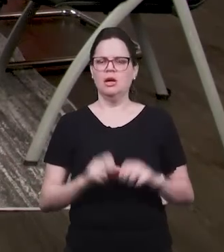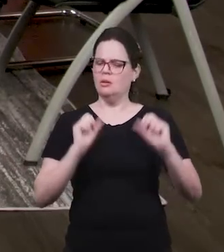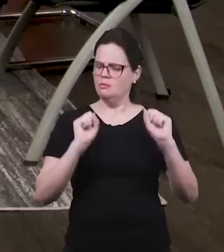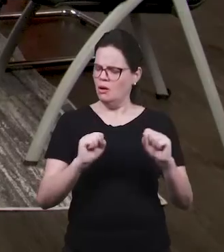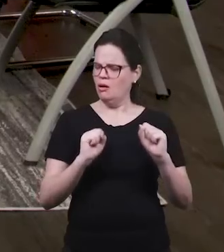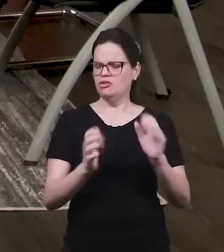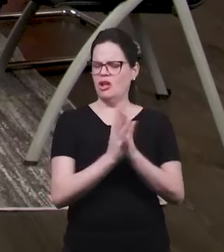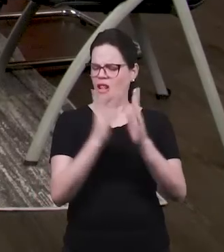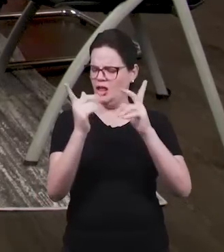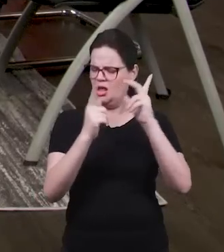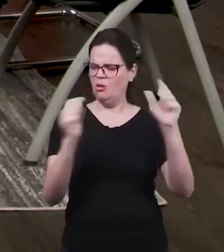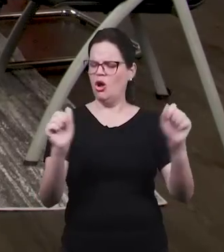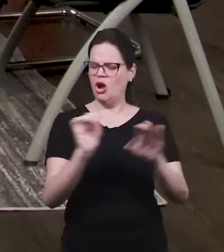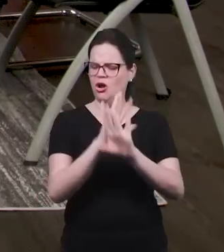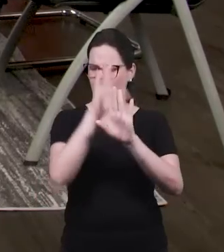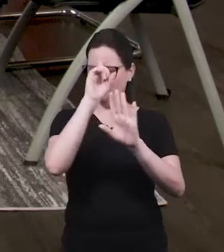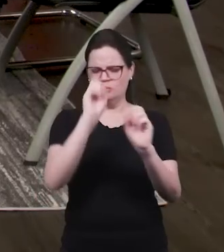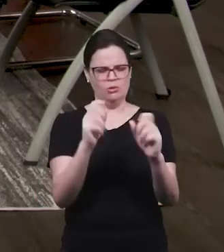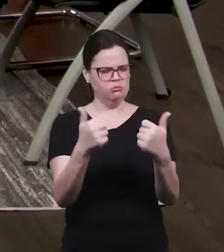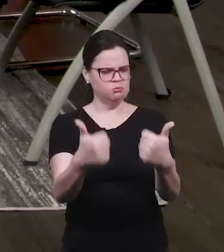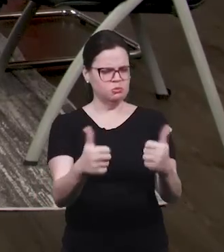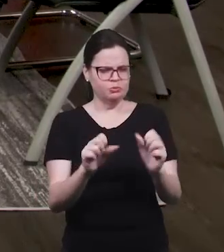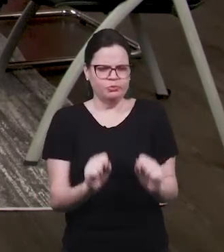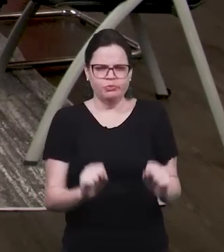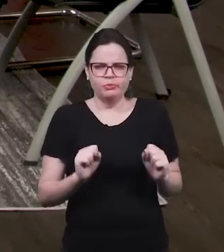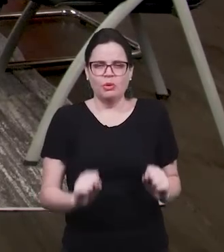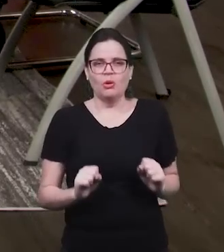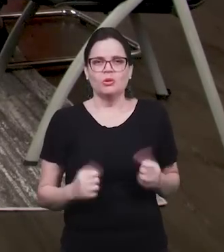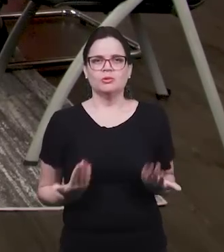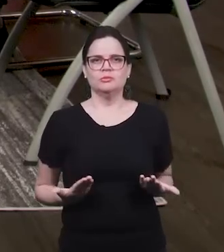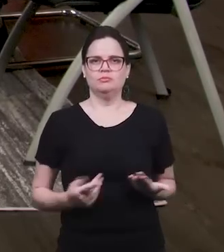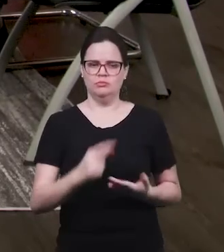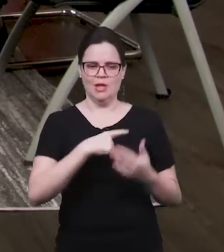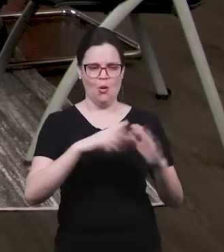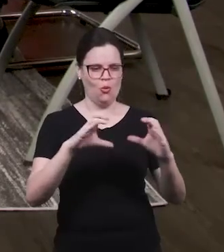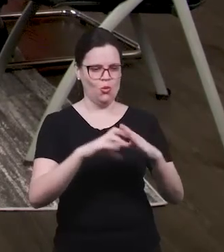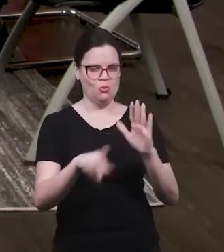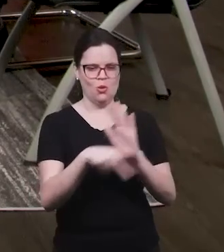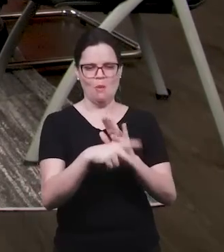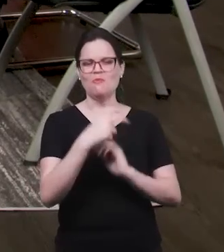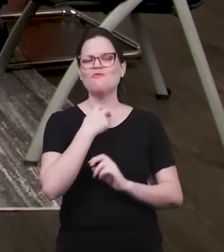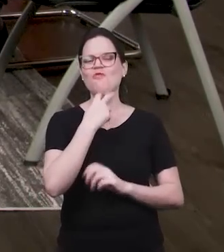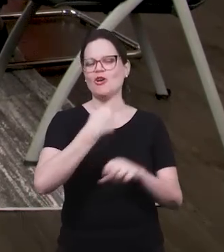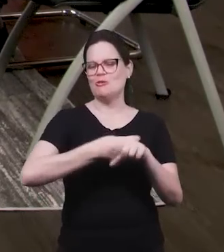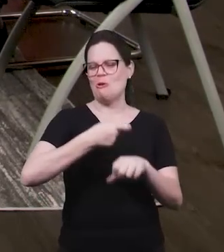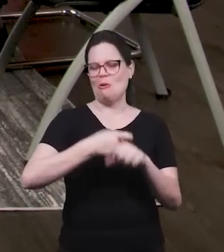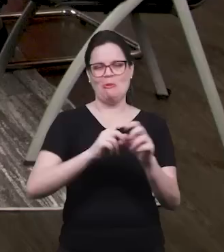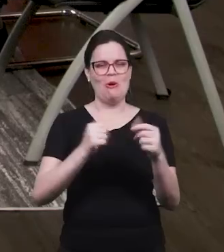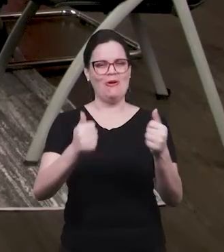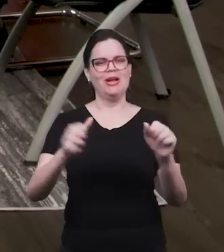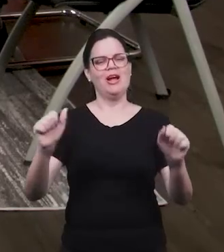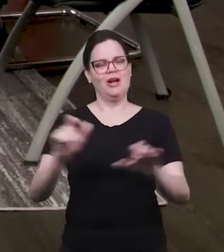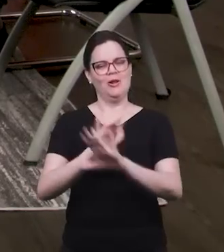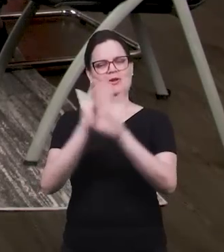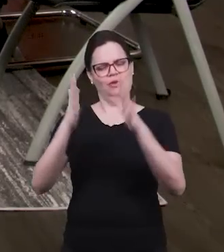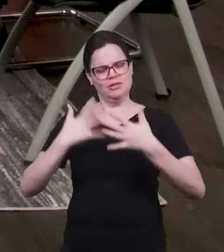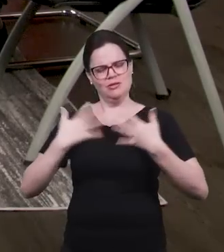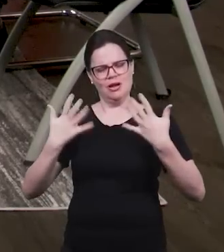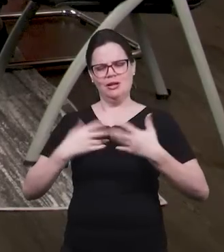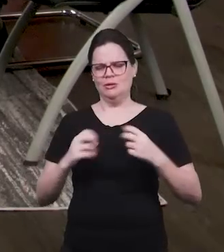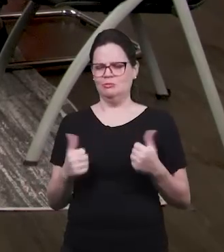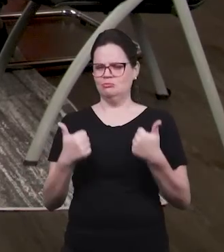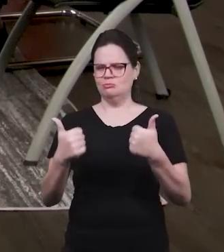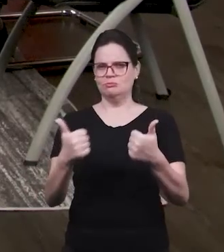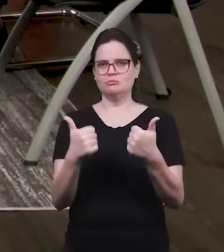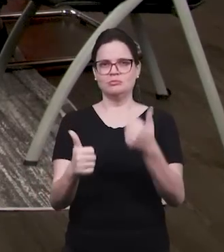ter o kit aleluia, pode fazer. Você chama de kit aleluia. Eu não vejo nada demais. Uma glorificação ao nome do Senhor, uma alegria.